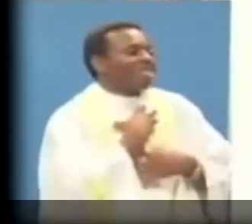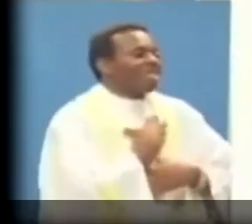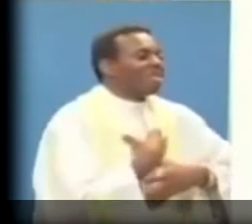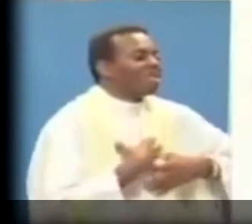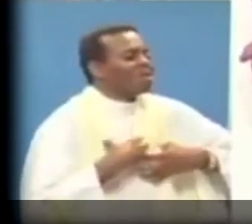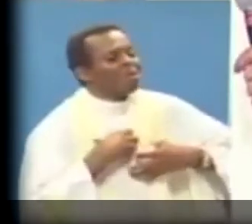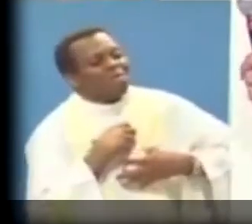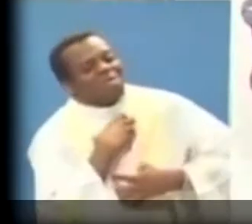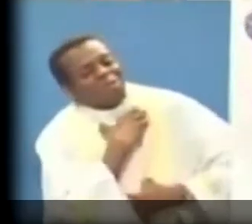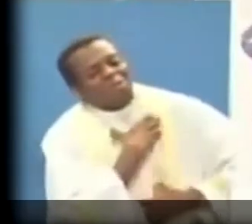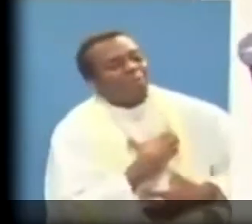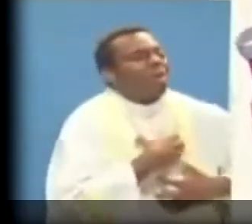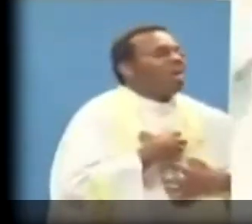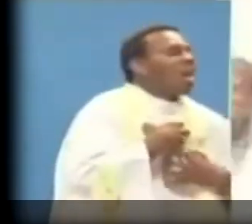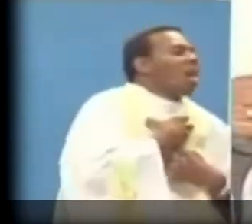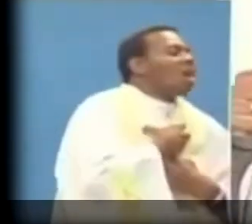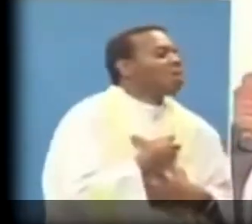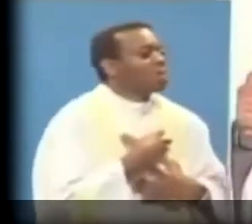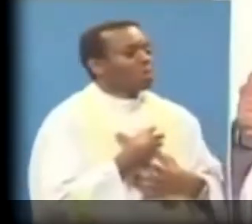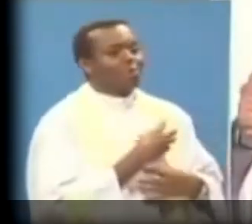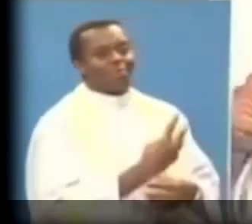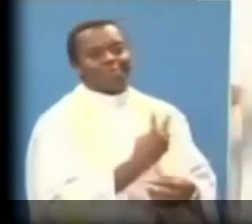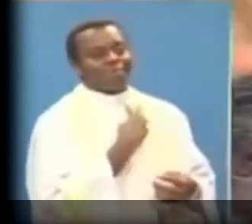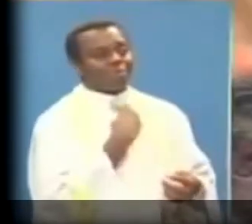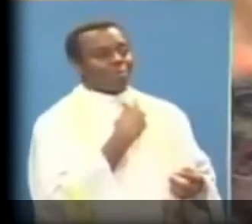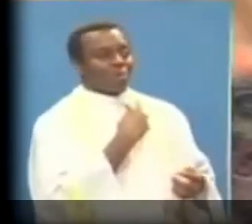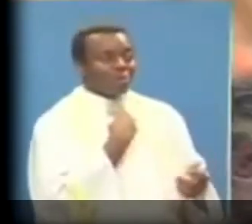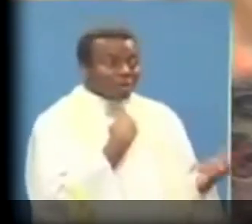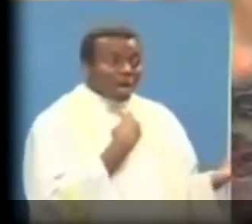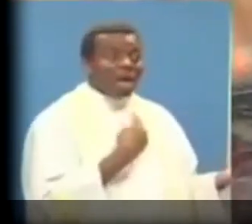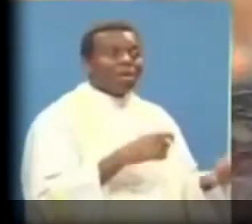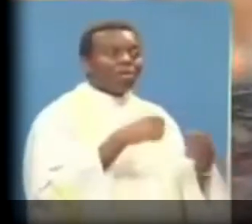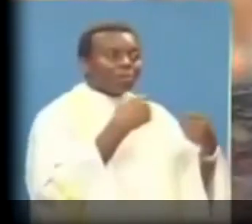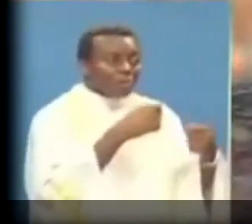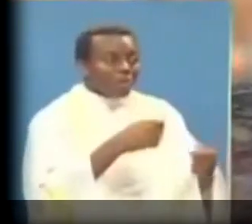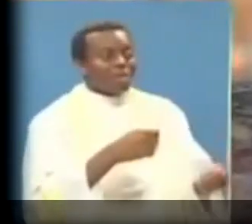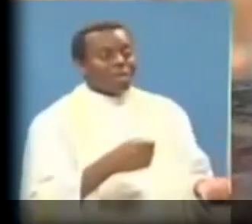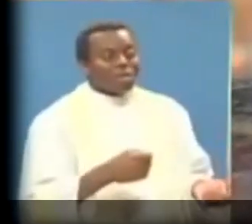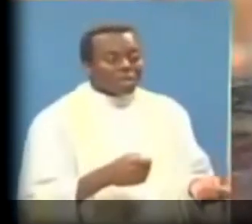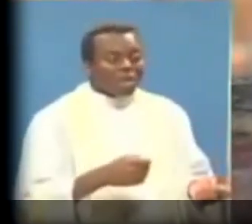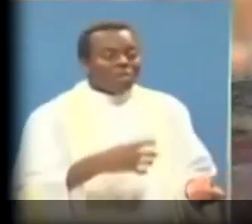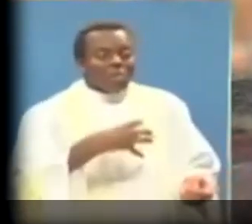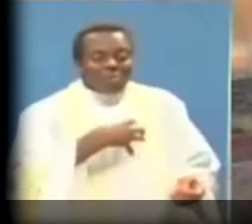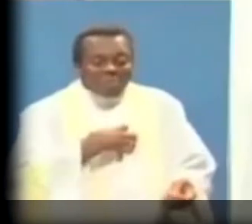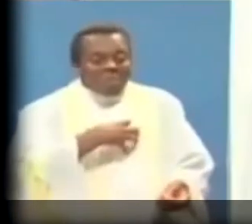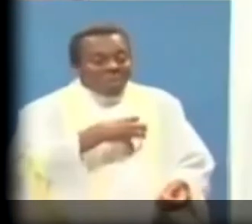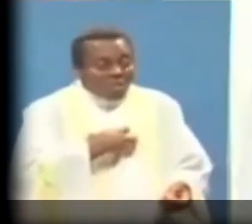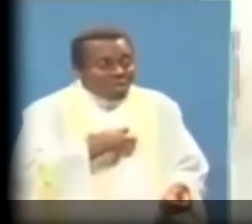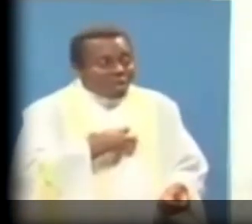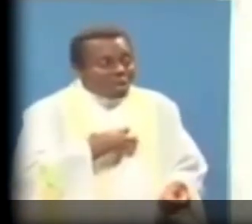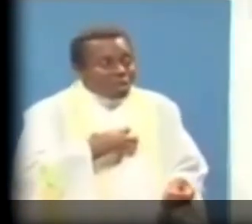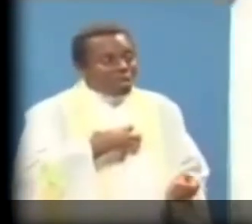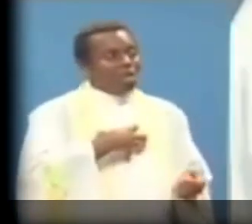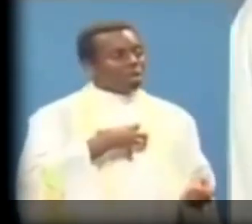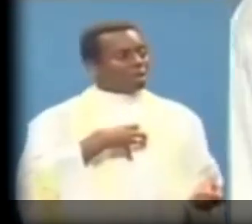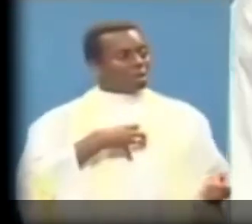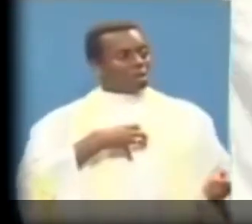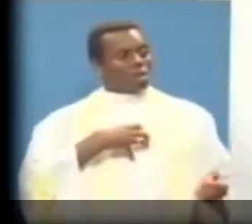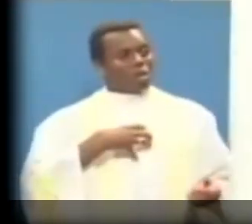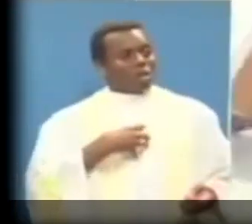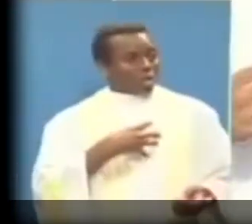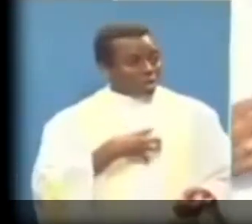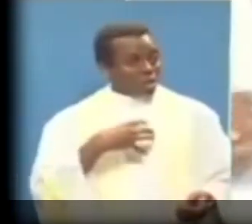armas para a cura interior e que afasta o maligno da nossa vida é a